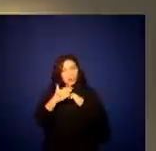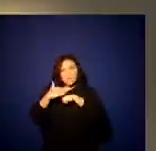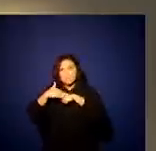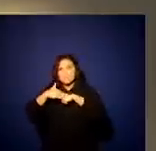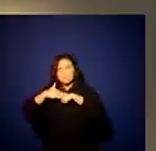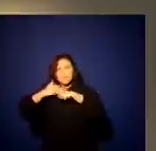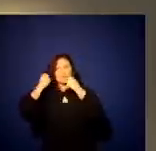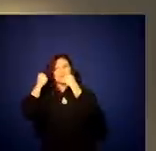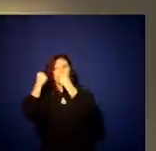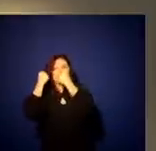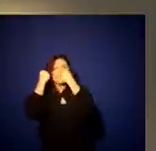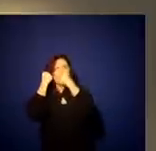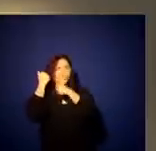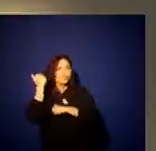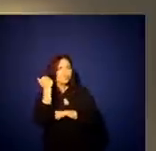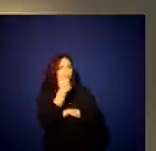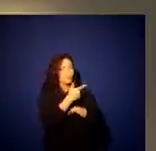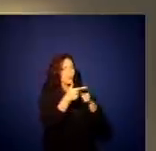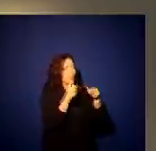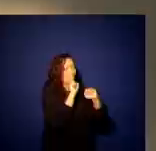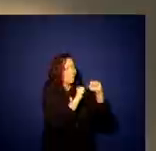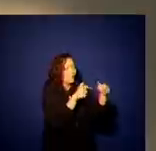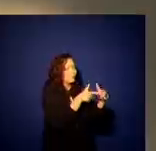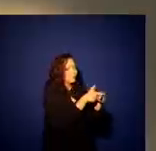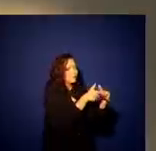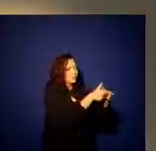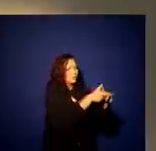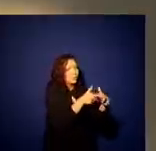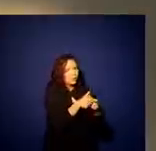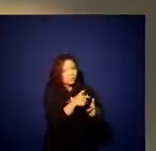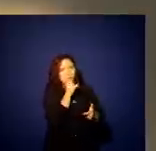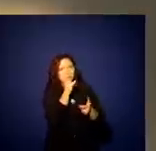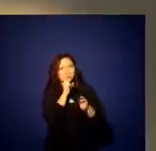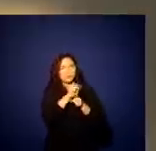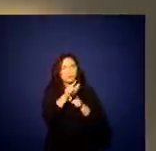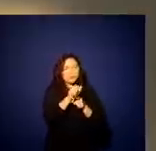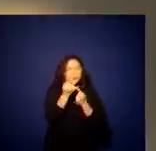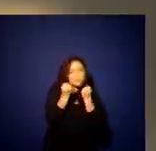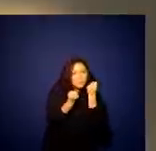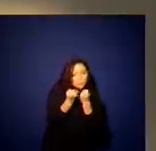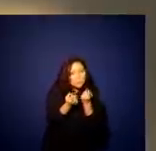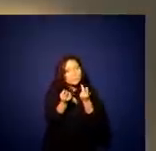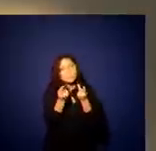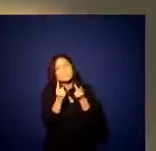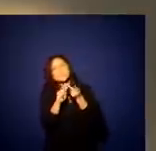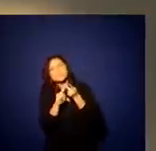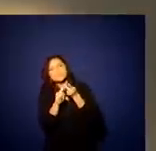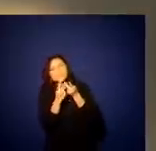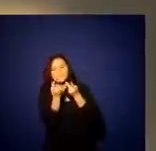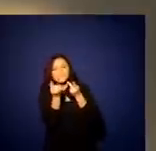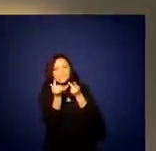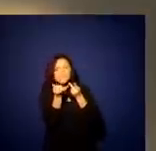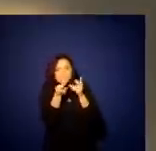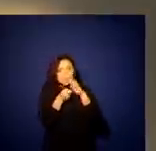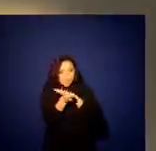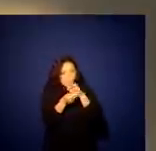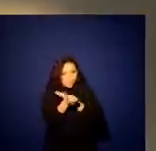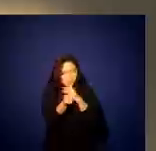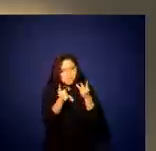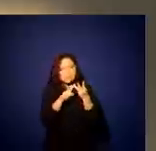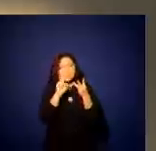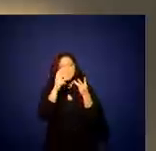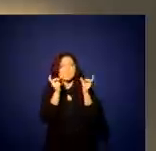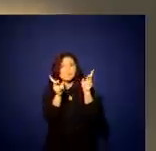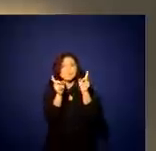vamos dizer o arrefecimento dos menores tá seja na locação de Alto seja uma questão tem uma financeira uma questão do